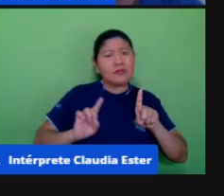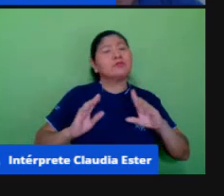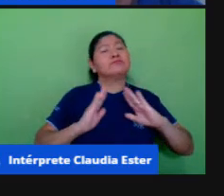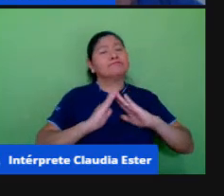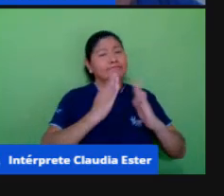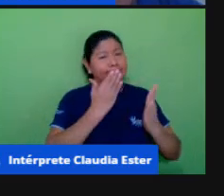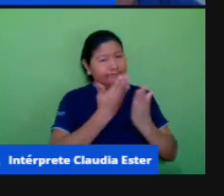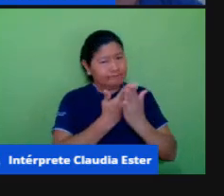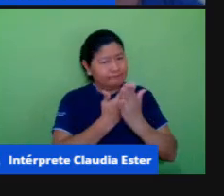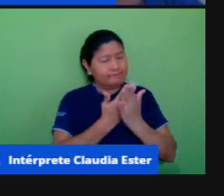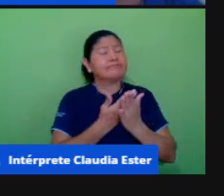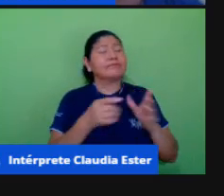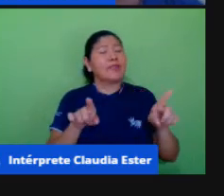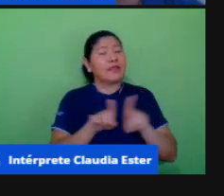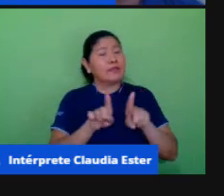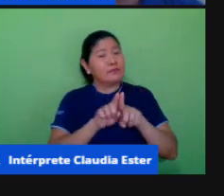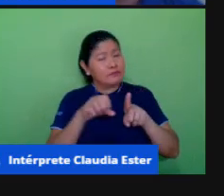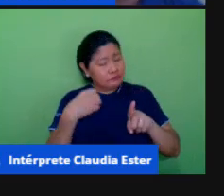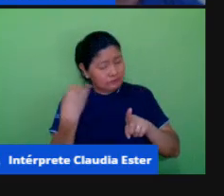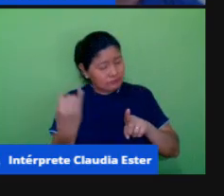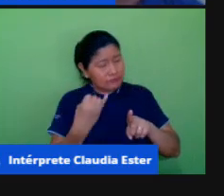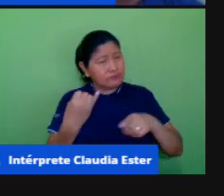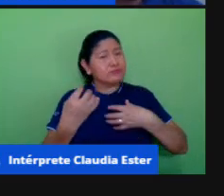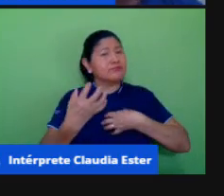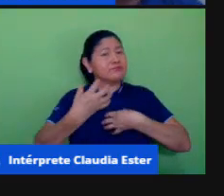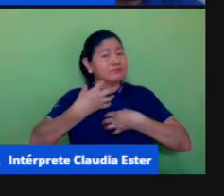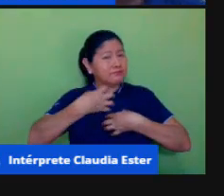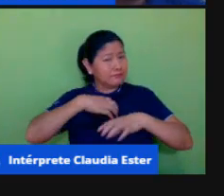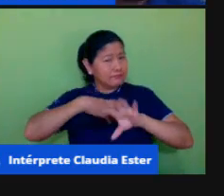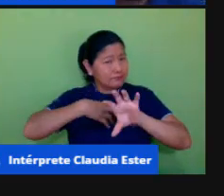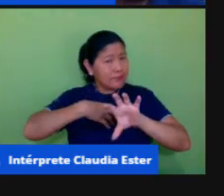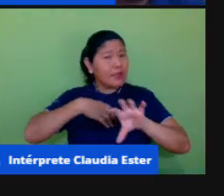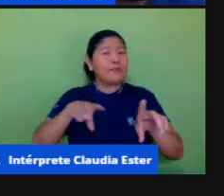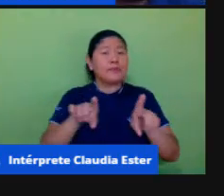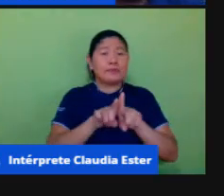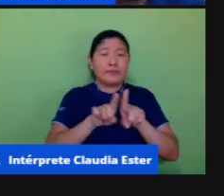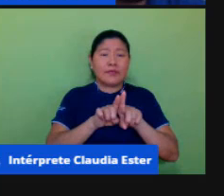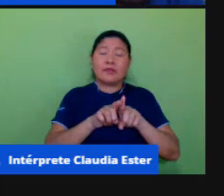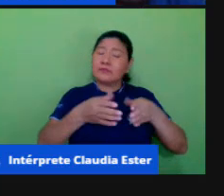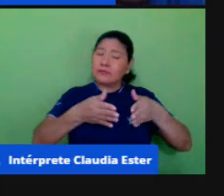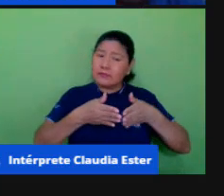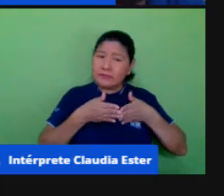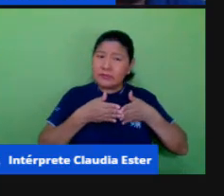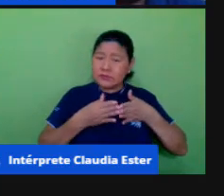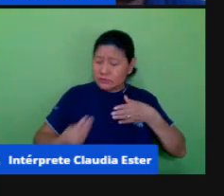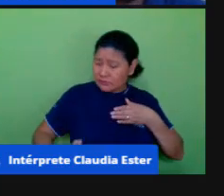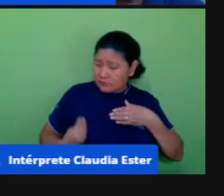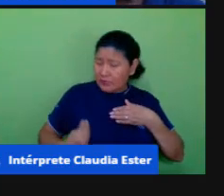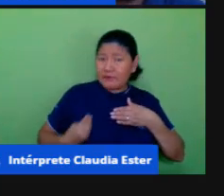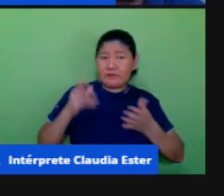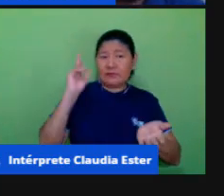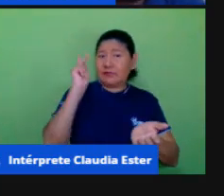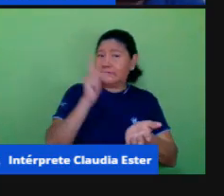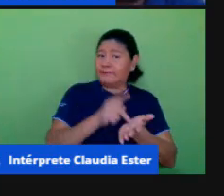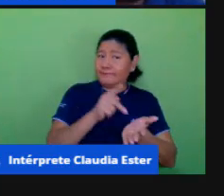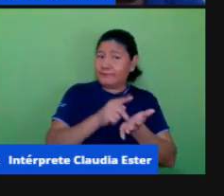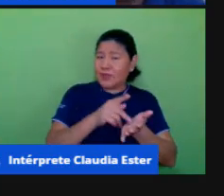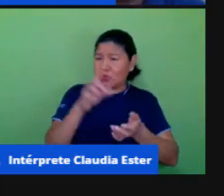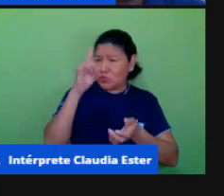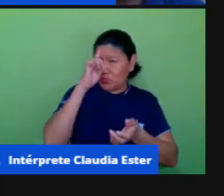remoto. A empatia está sendo pedida, e muito pedida, na vida real, né? na